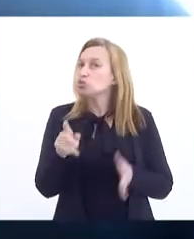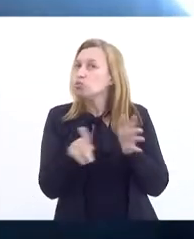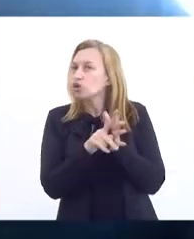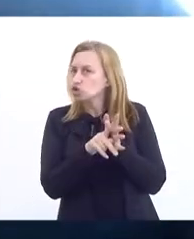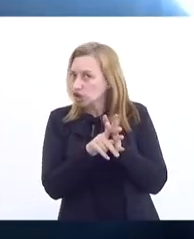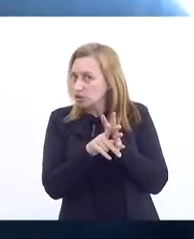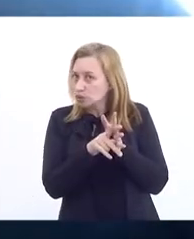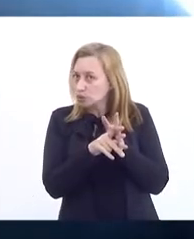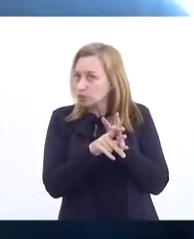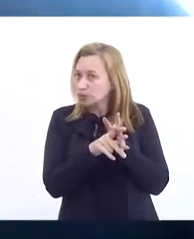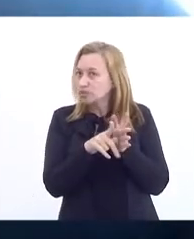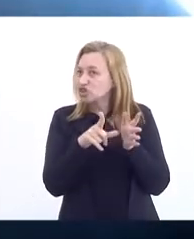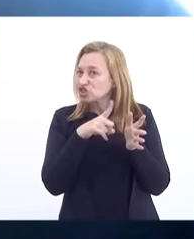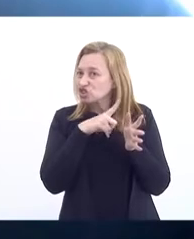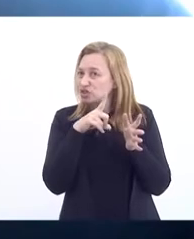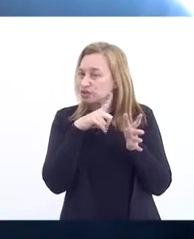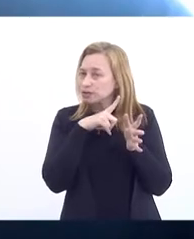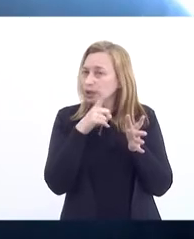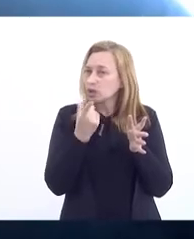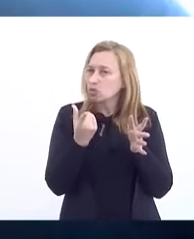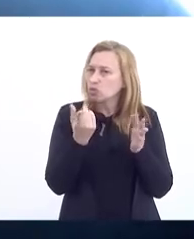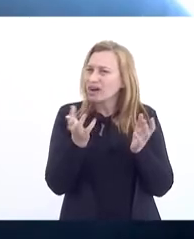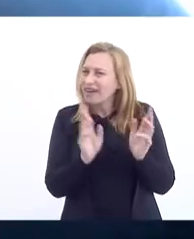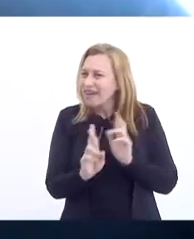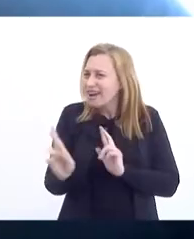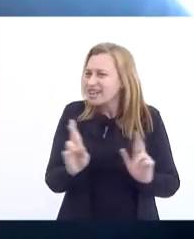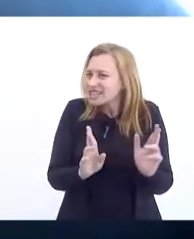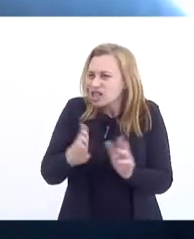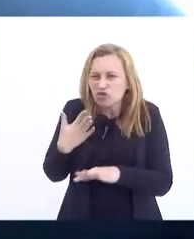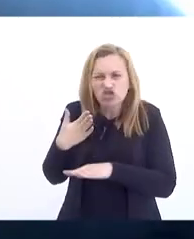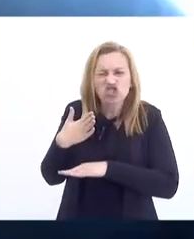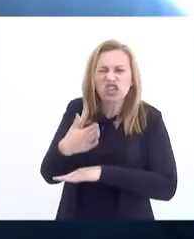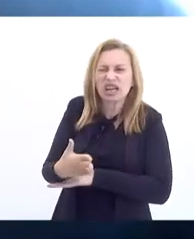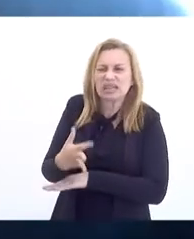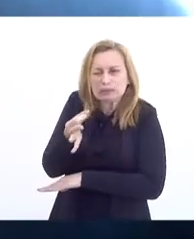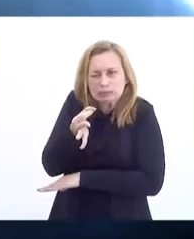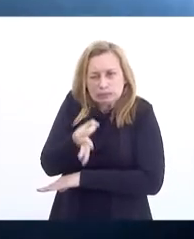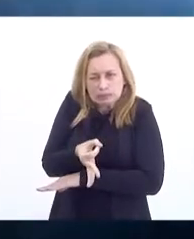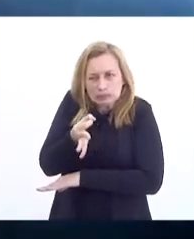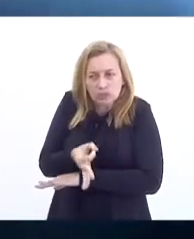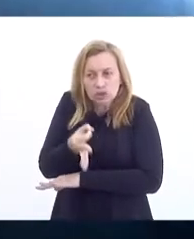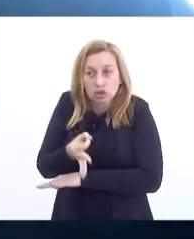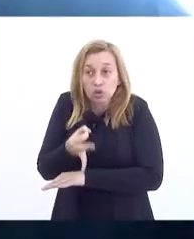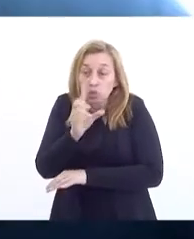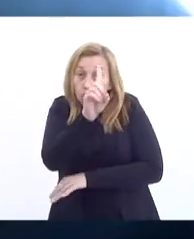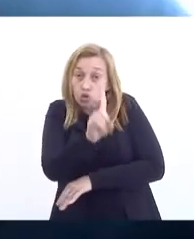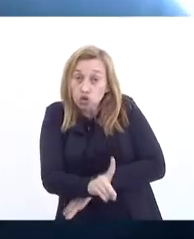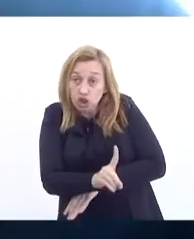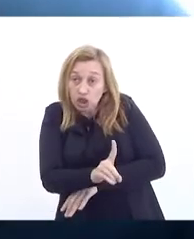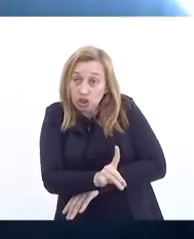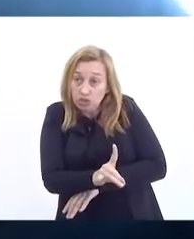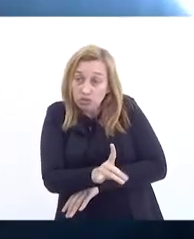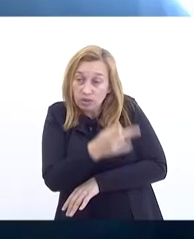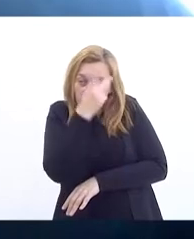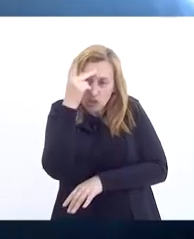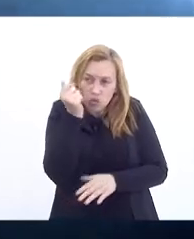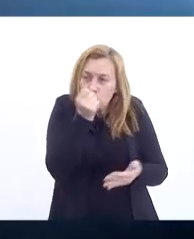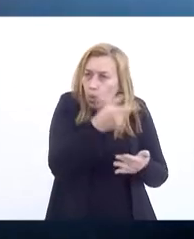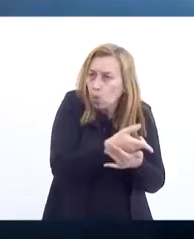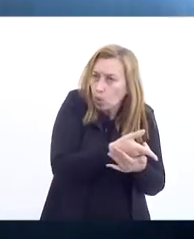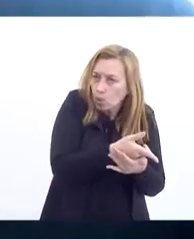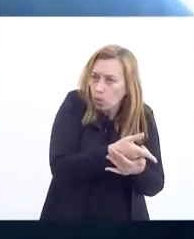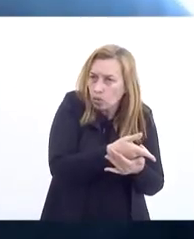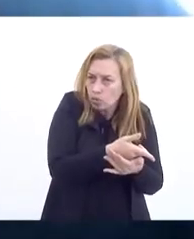projeto tivesse uma relação direta, explícita, com direito de consumidor, ou